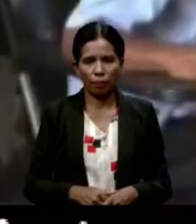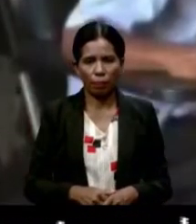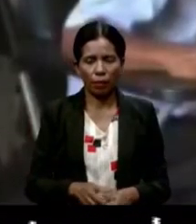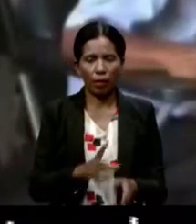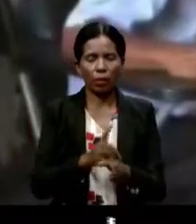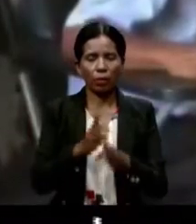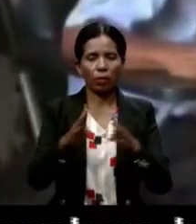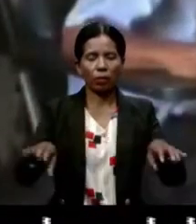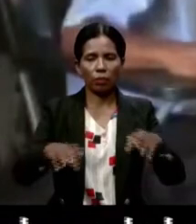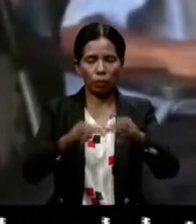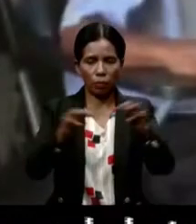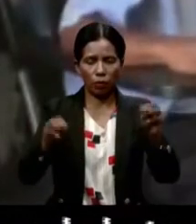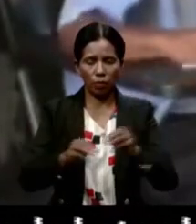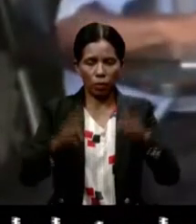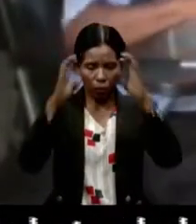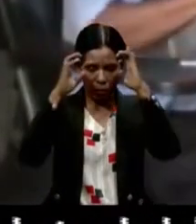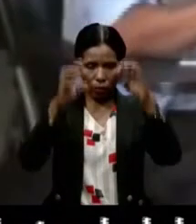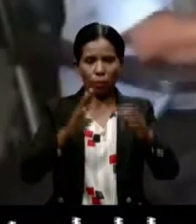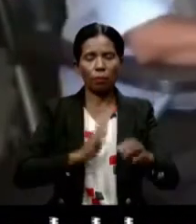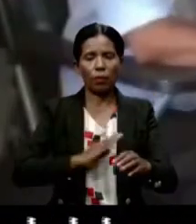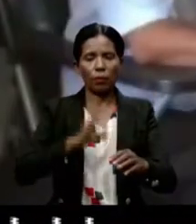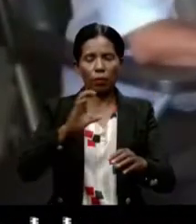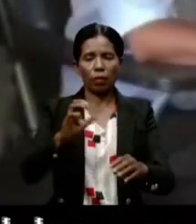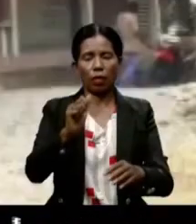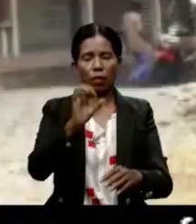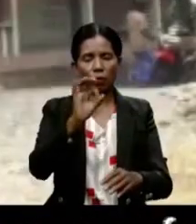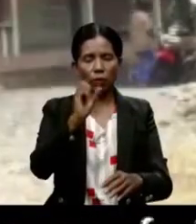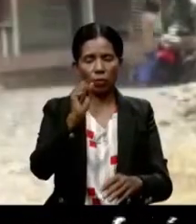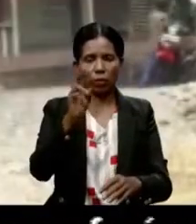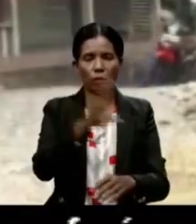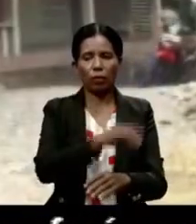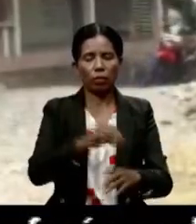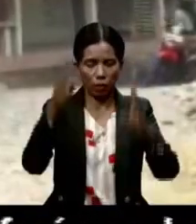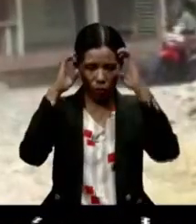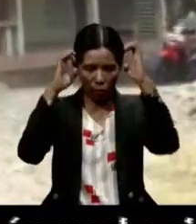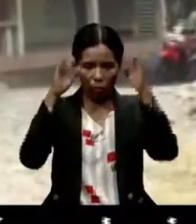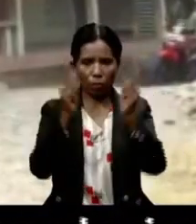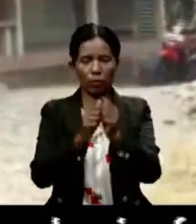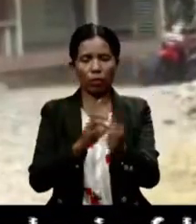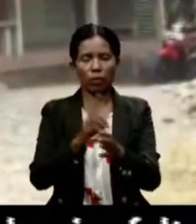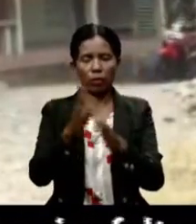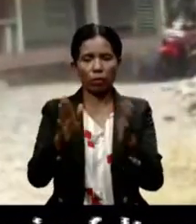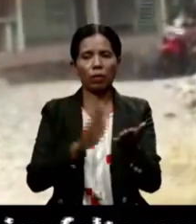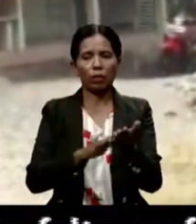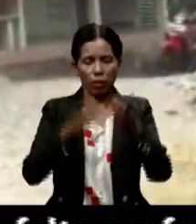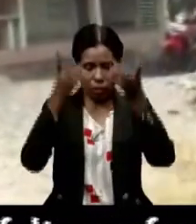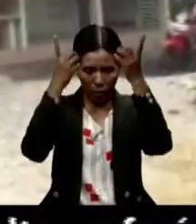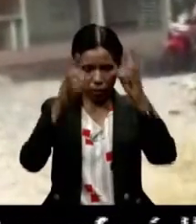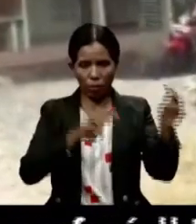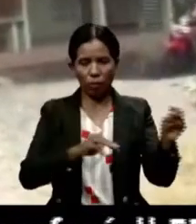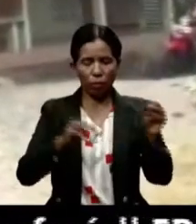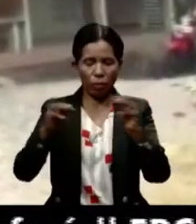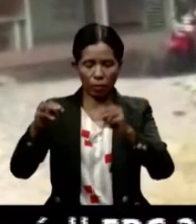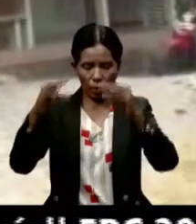Diretor Serviço Municipal Educação Baucau, Afonso dos Santos da Costa Hateten, parte Educação Hamutuko Diretor Escola, decidiu na Rodimuda